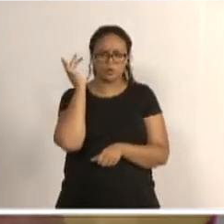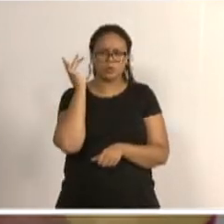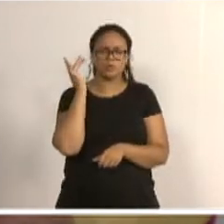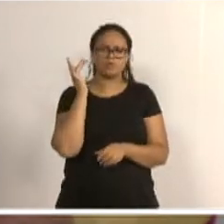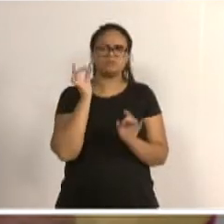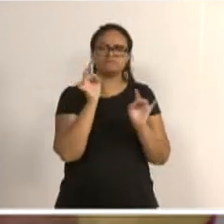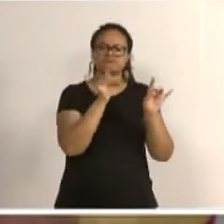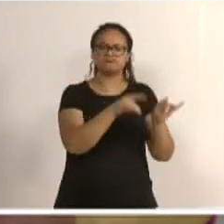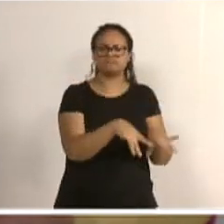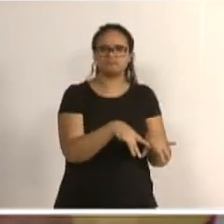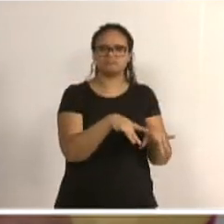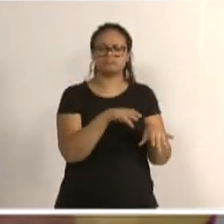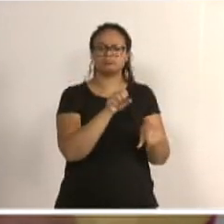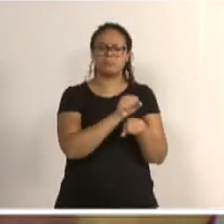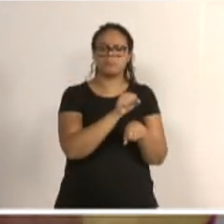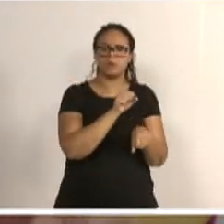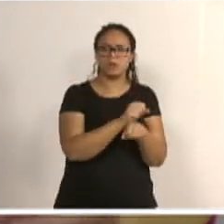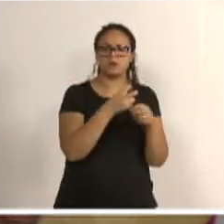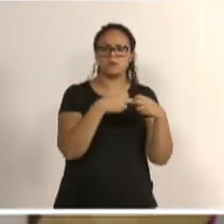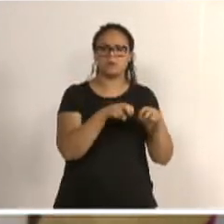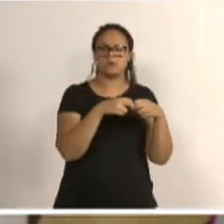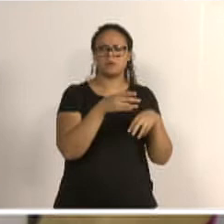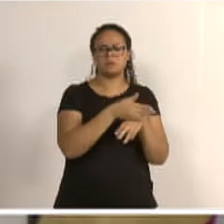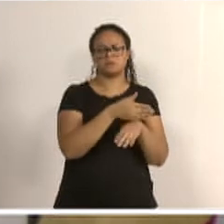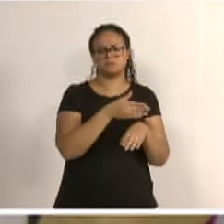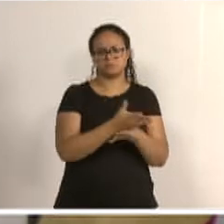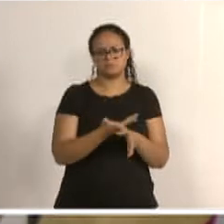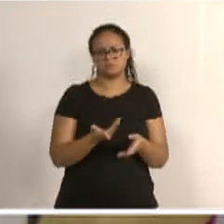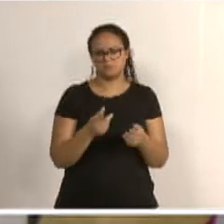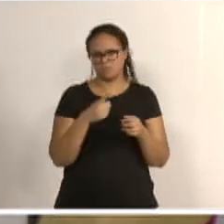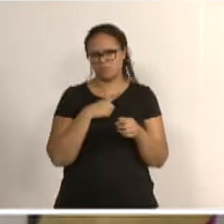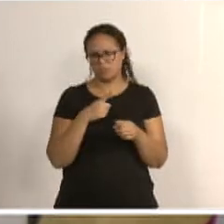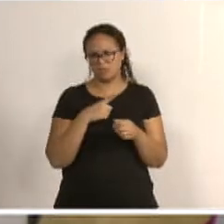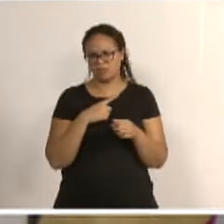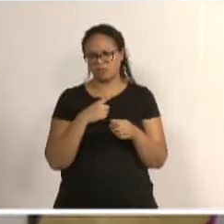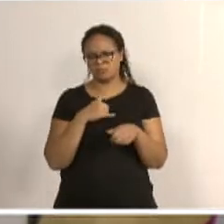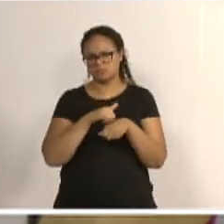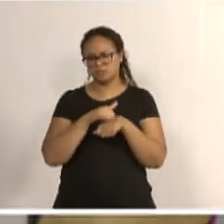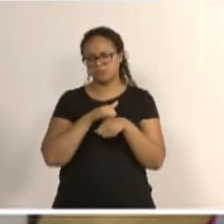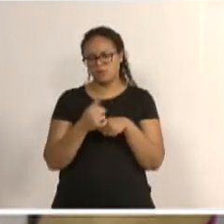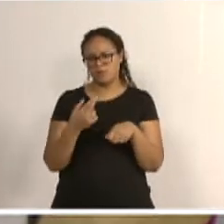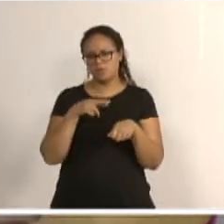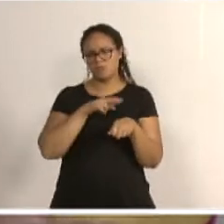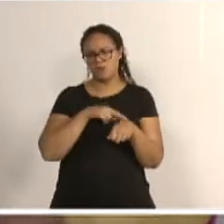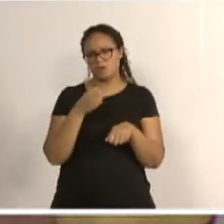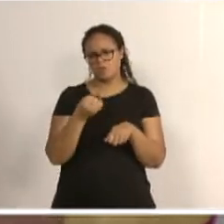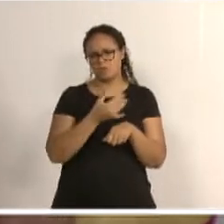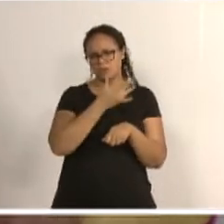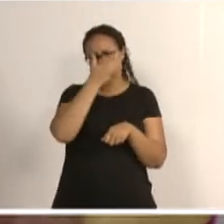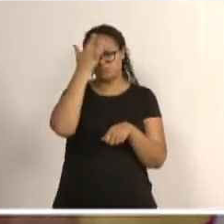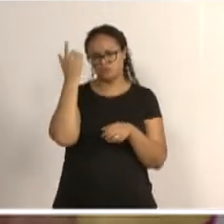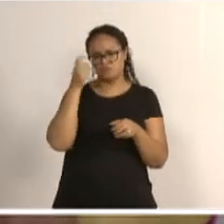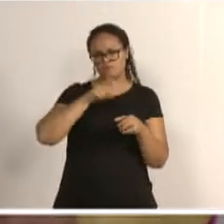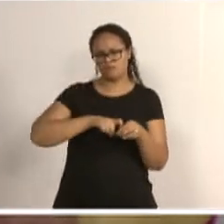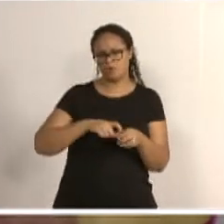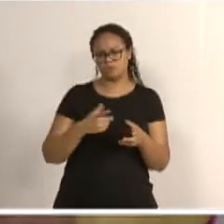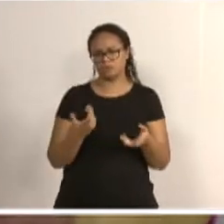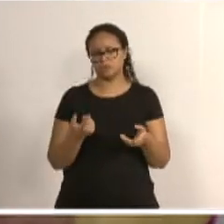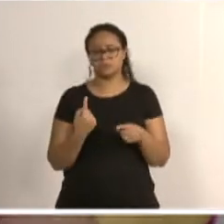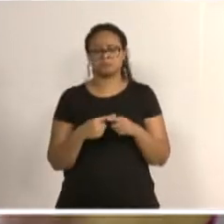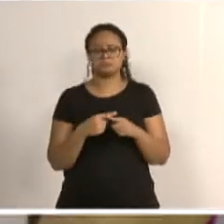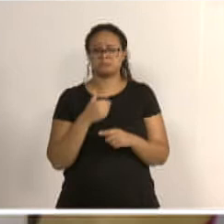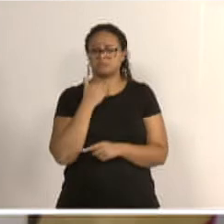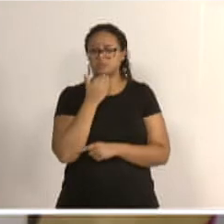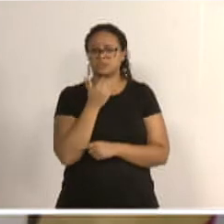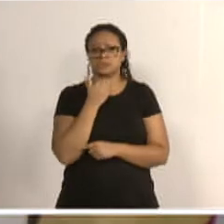estão abandonando o transporte coletivo. Não adianta essa comissão, a empresa, o poder público, ter uma